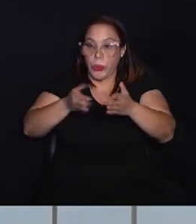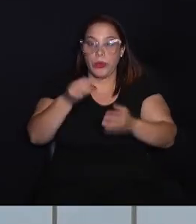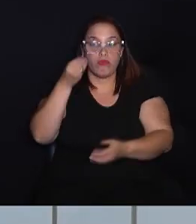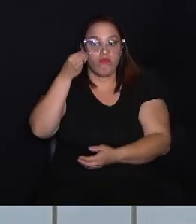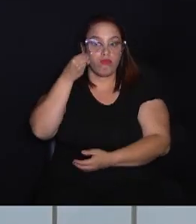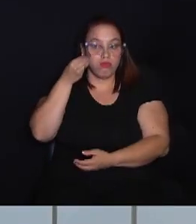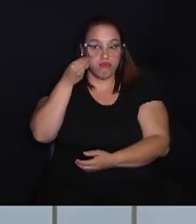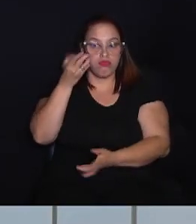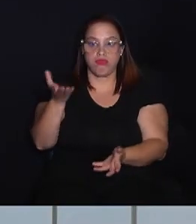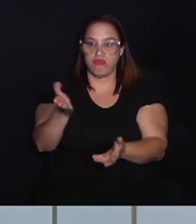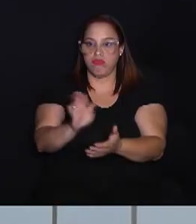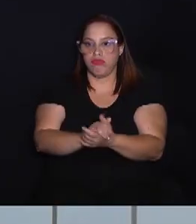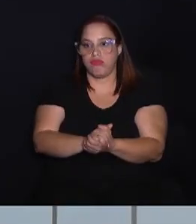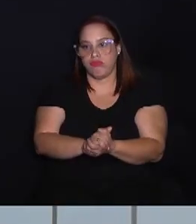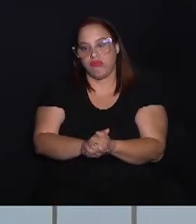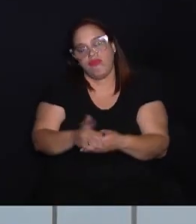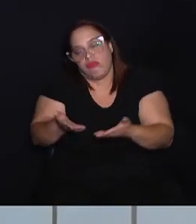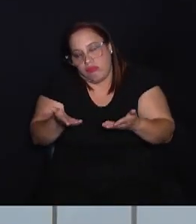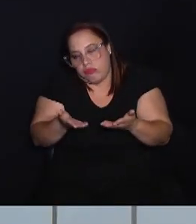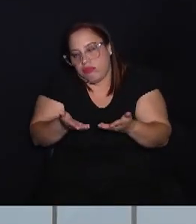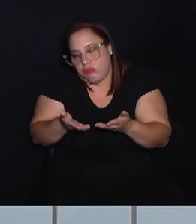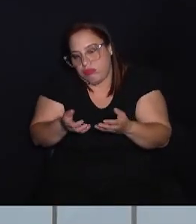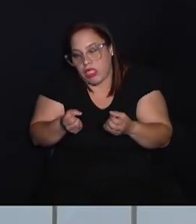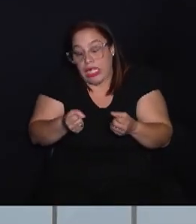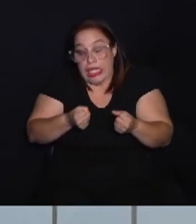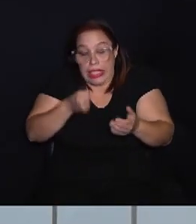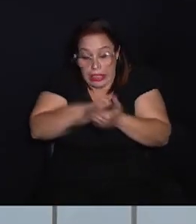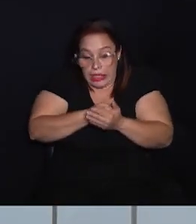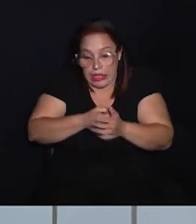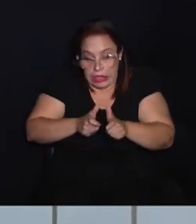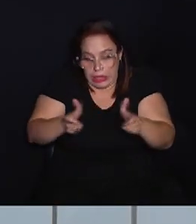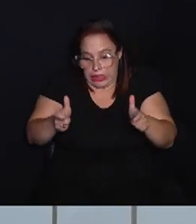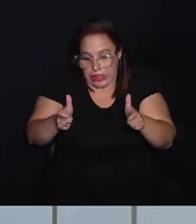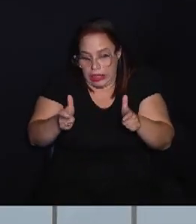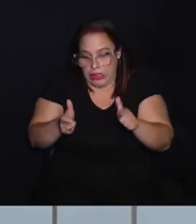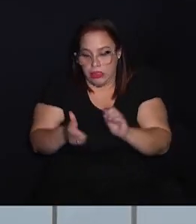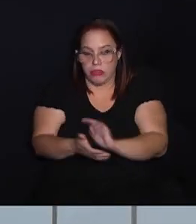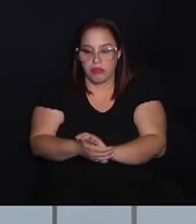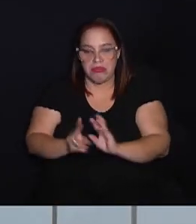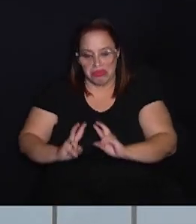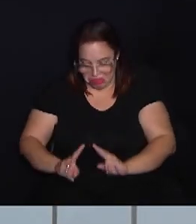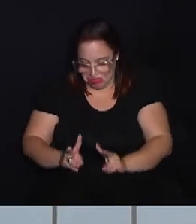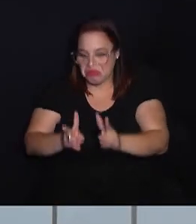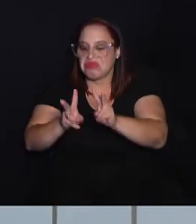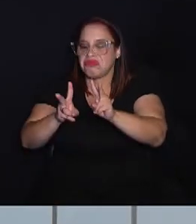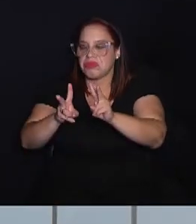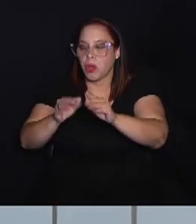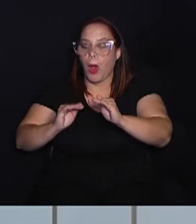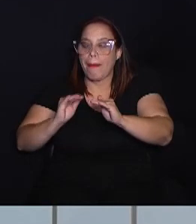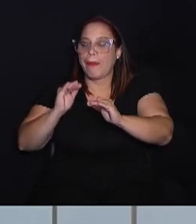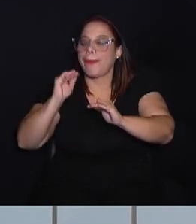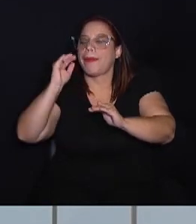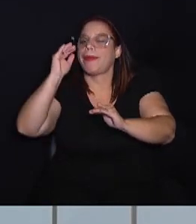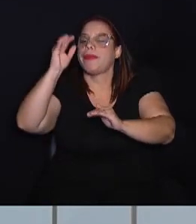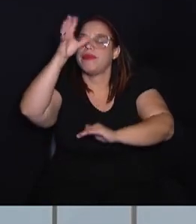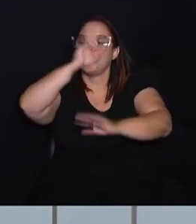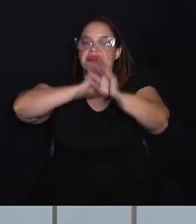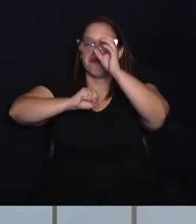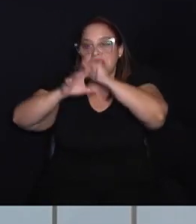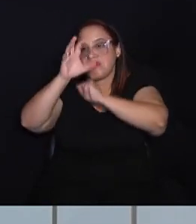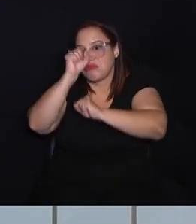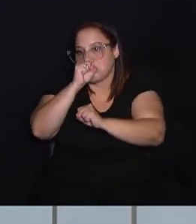é claro que aumenta a responsabilidade. Sim. Hoje, por ser o primeiro vereador a ocupar um 7º mandato na